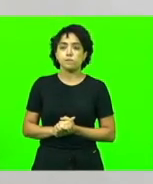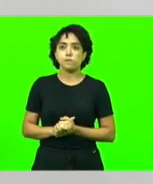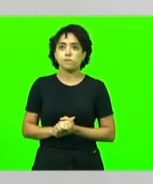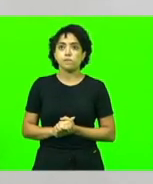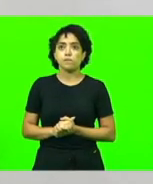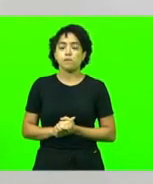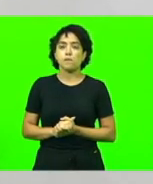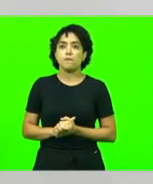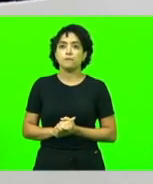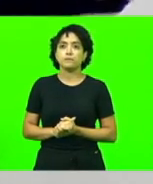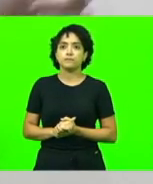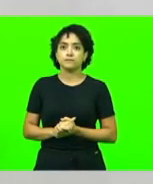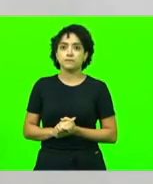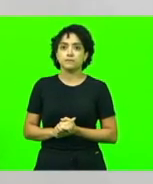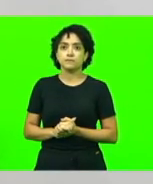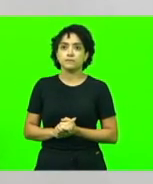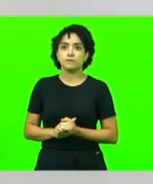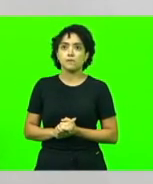Senhor...